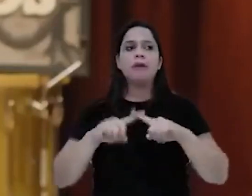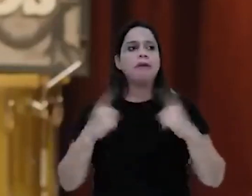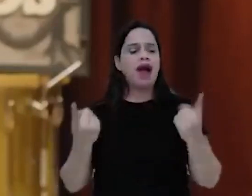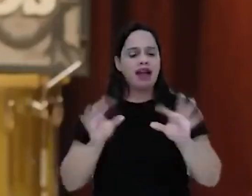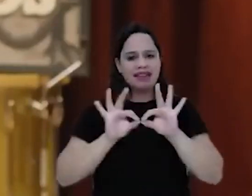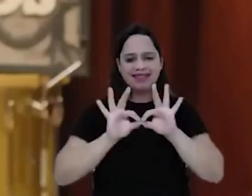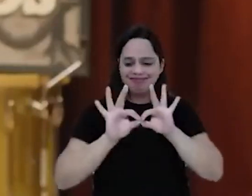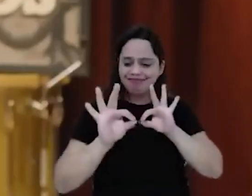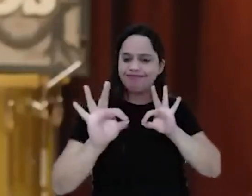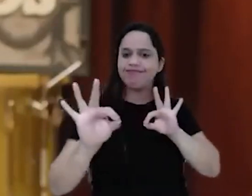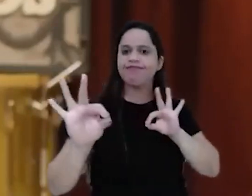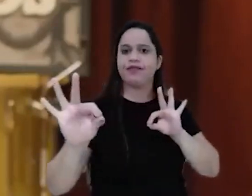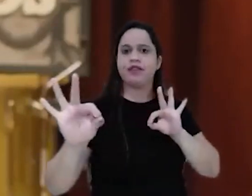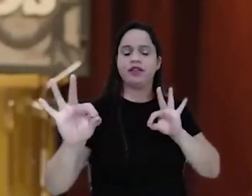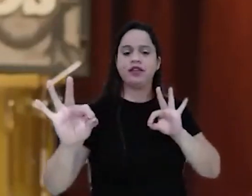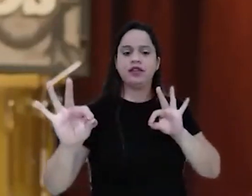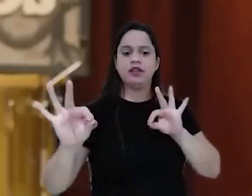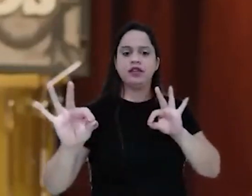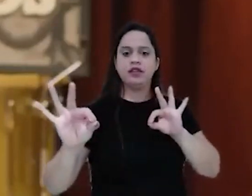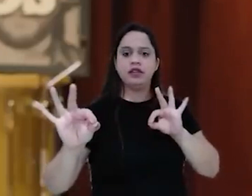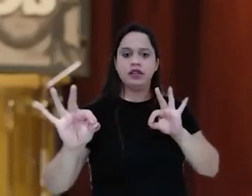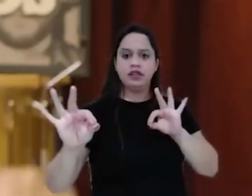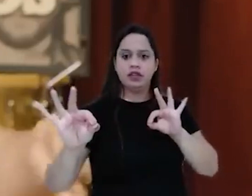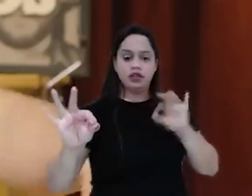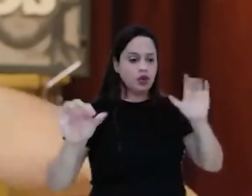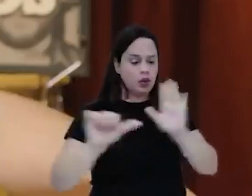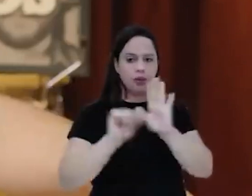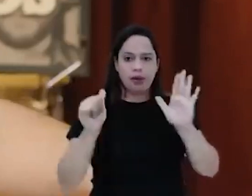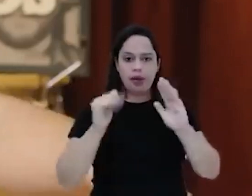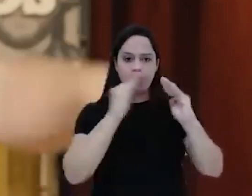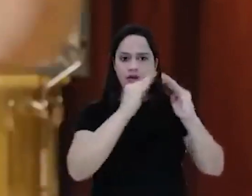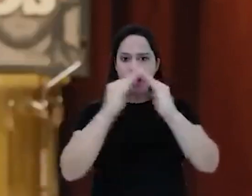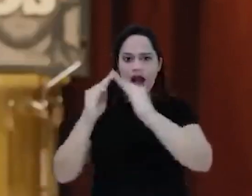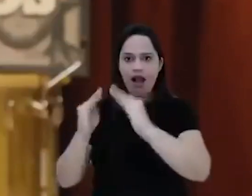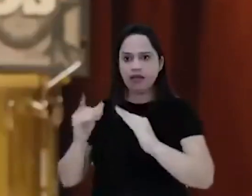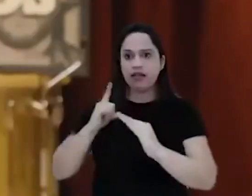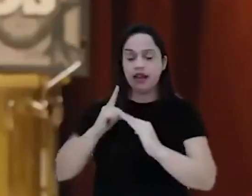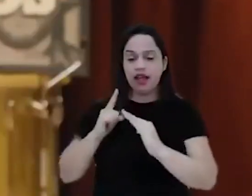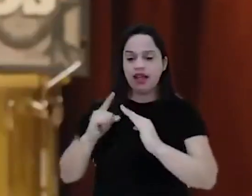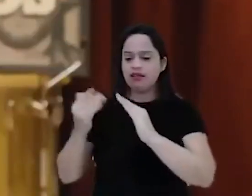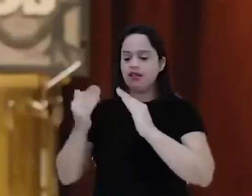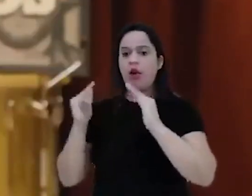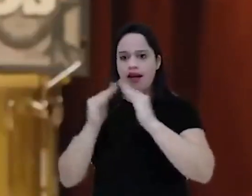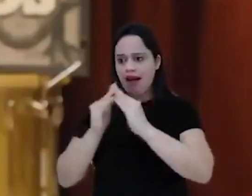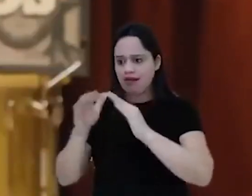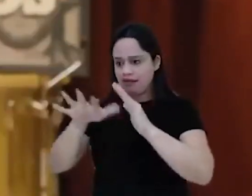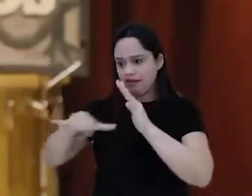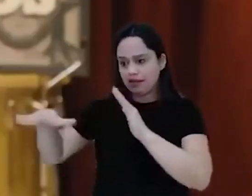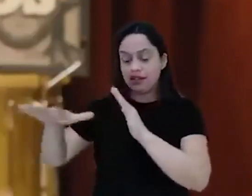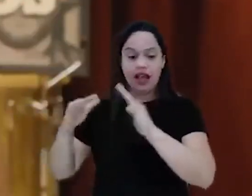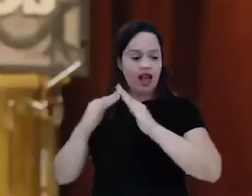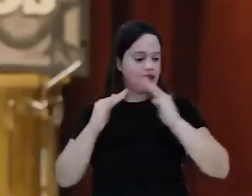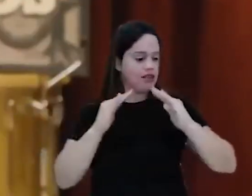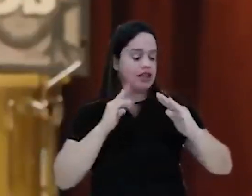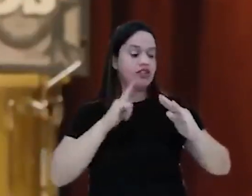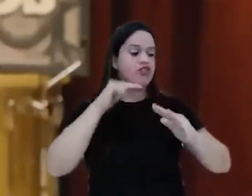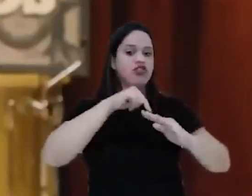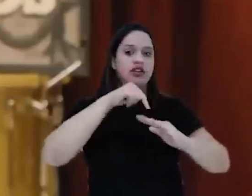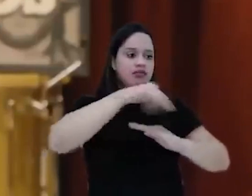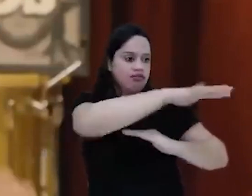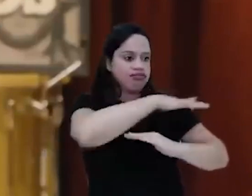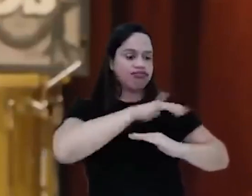é mais um a a distância do primeiro Vilarejo até o local onde a gente caiu era uma hora e meia e só